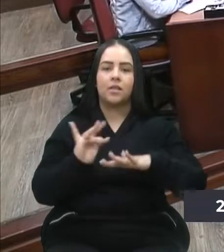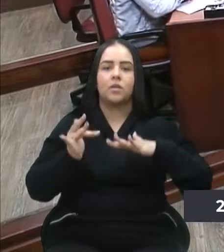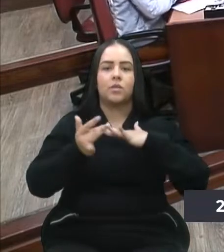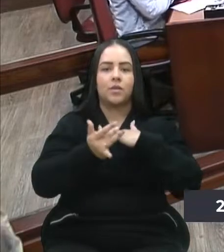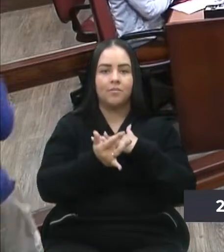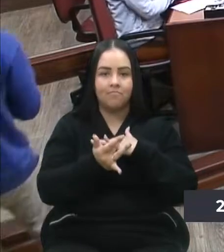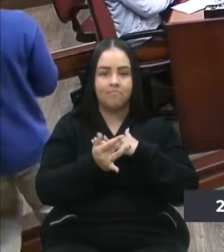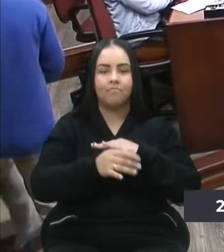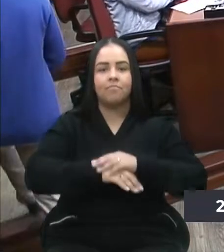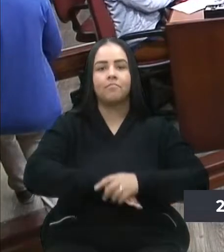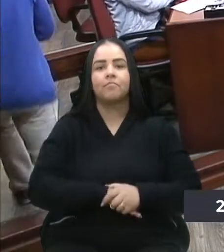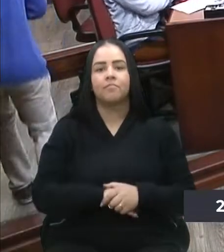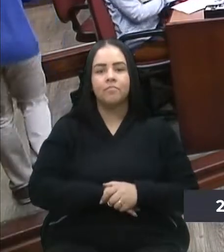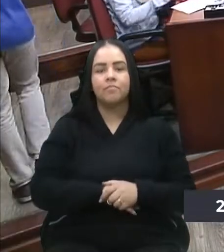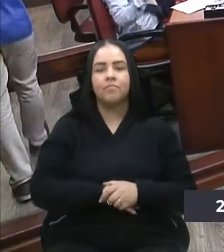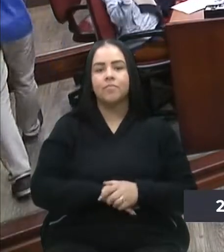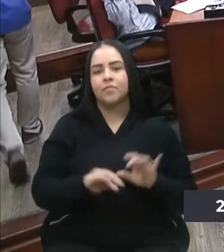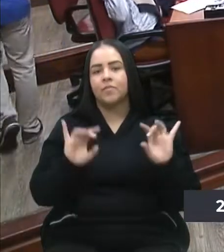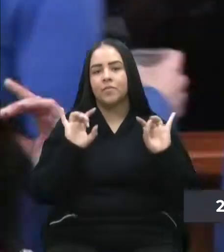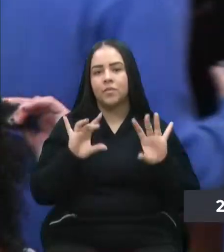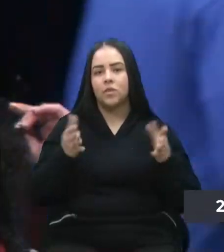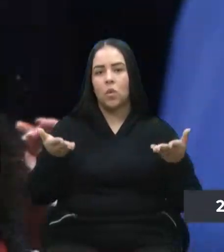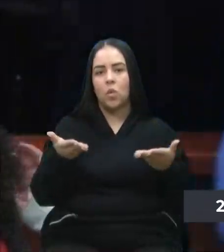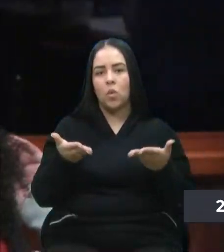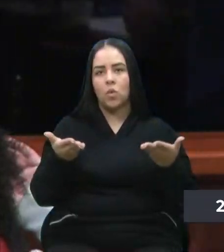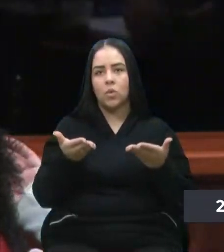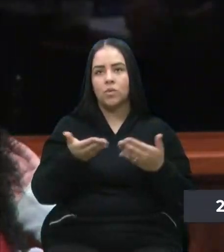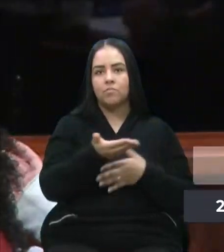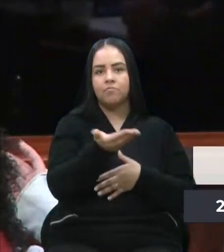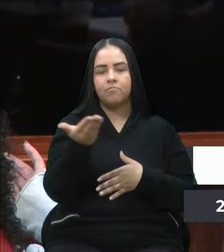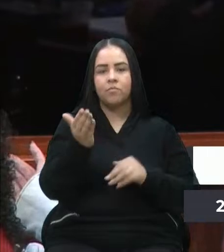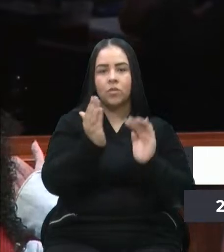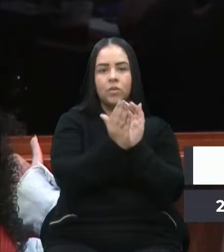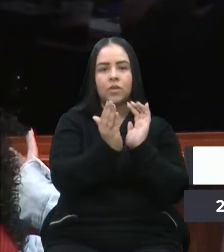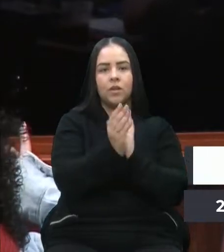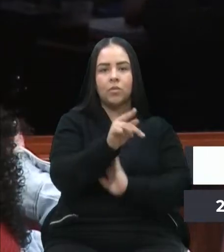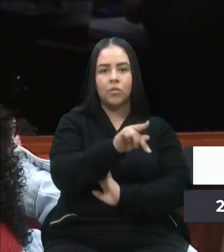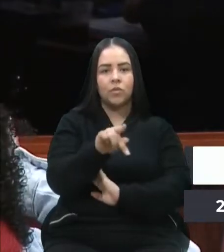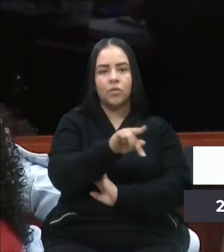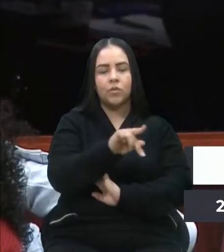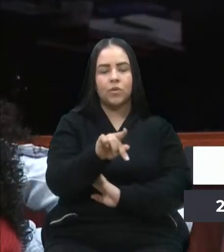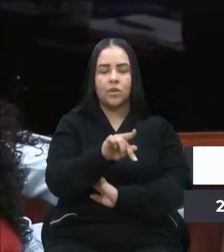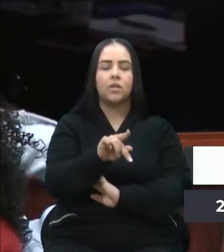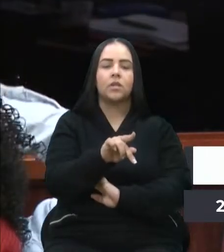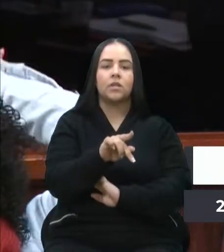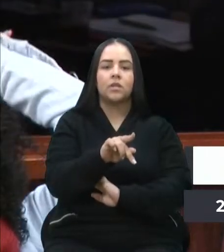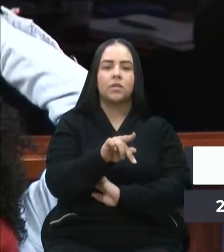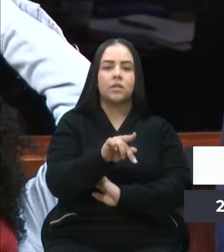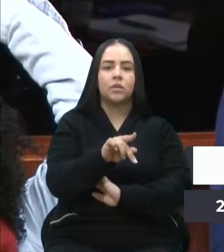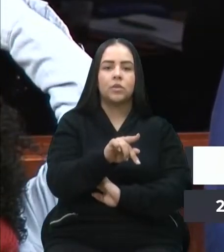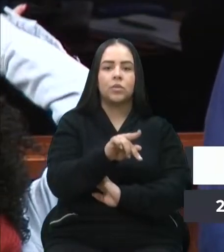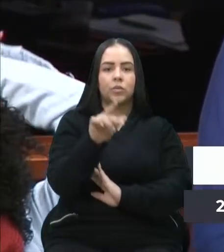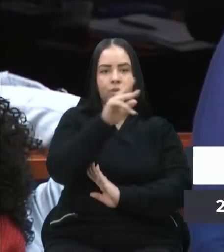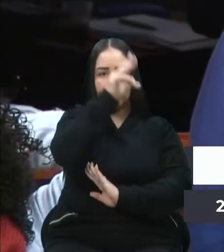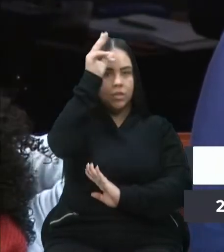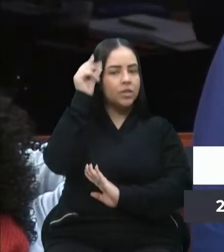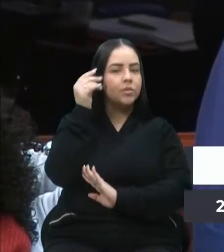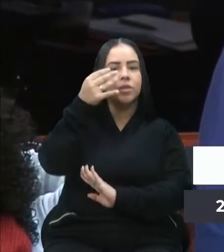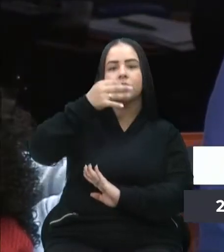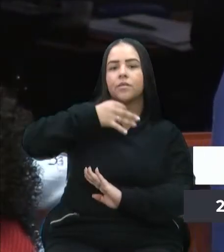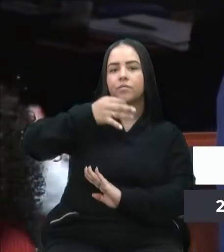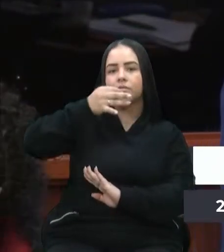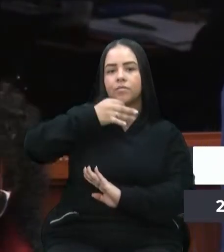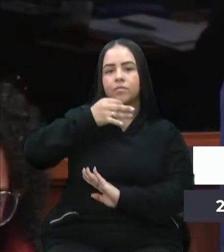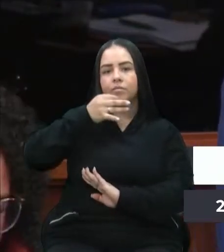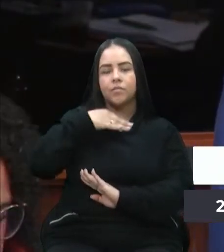sociais e, especialmente hoje, as colegas professoras da Rede Municipal de Ensino de Caxias do Sul.